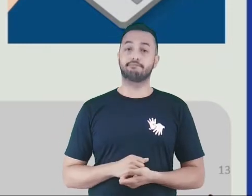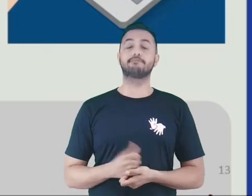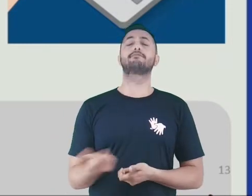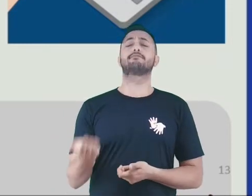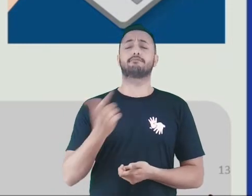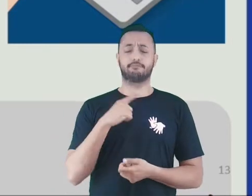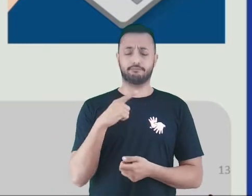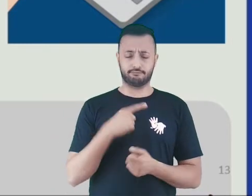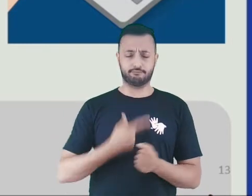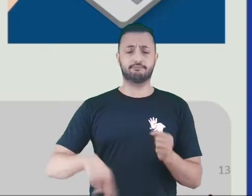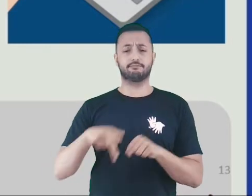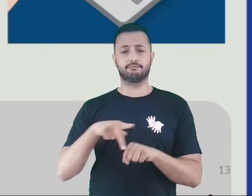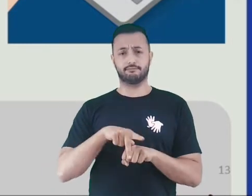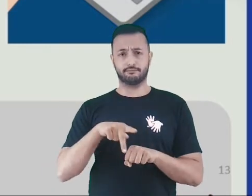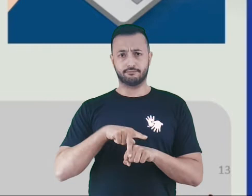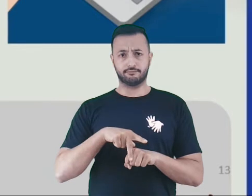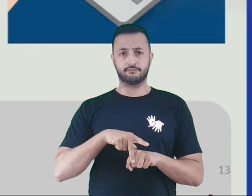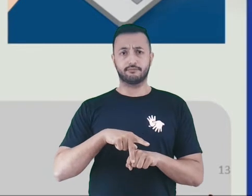os pronomes